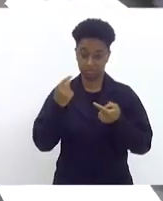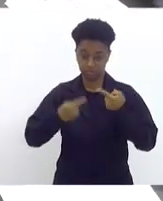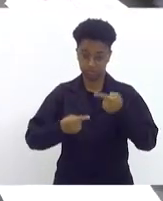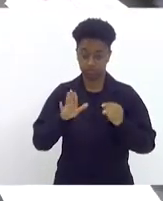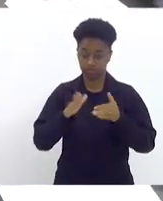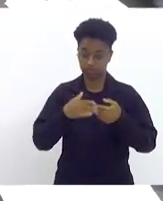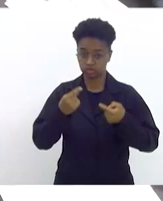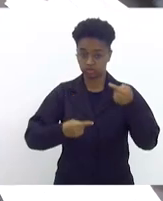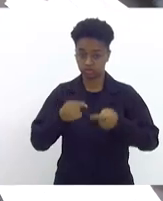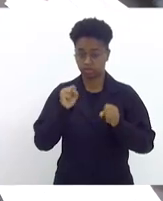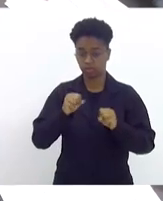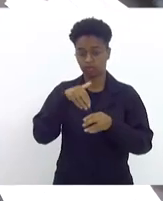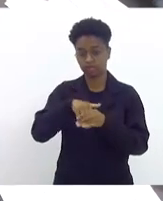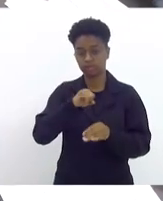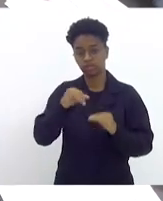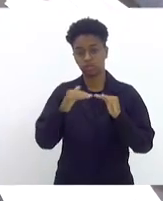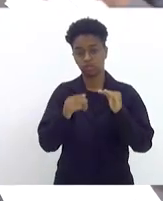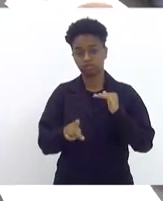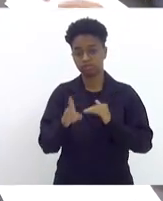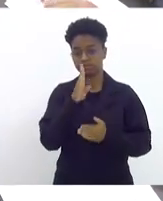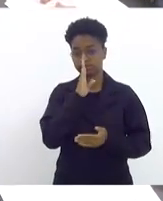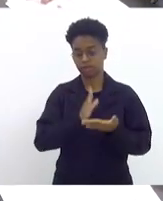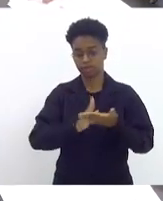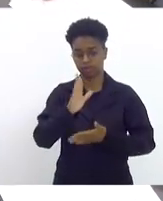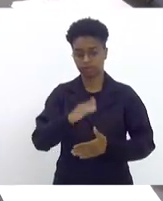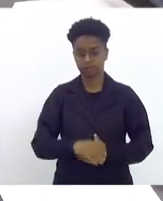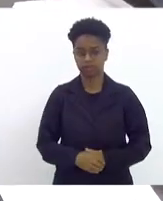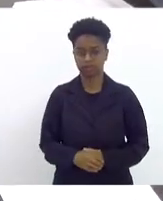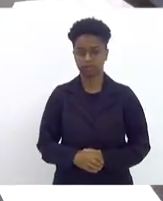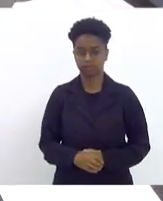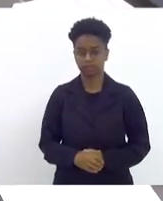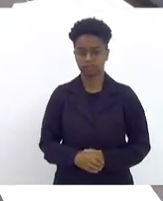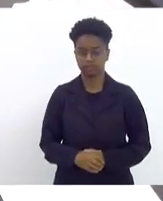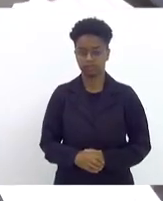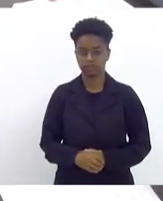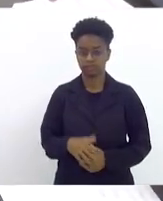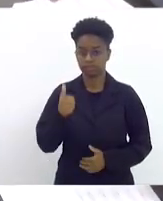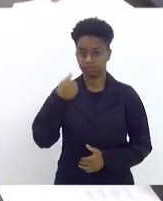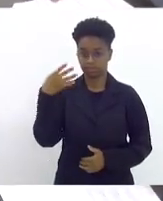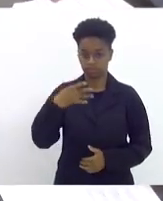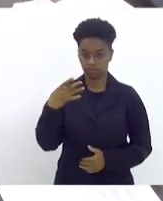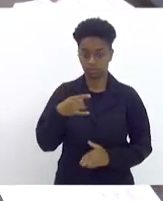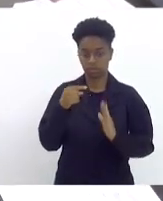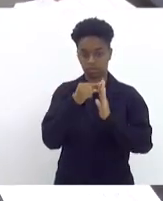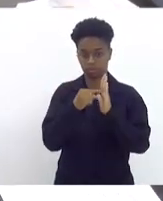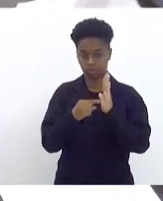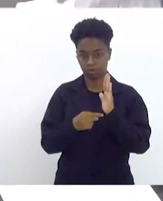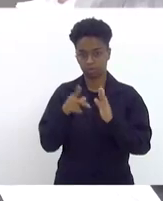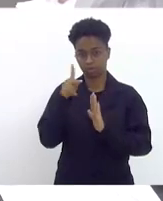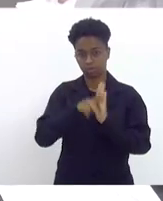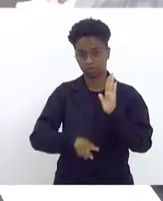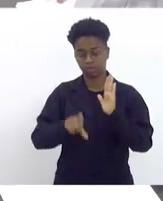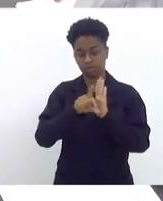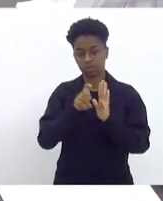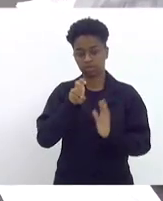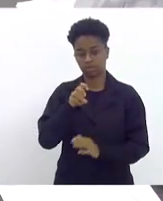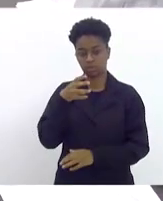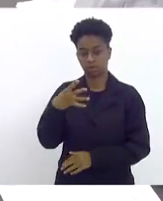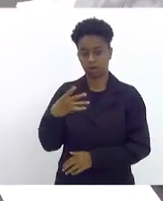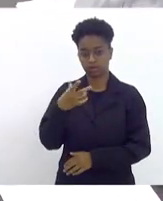e votação senhores que aprovam perguntas como estão aprovado décimo décimo quarto da pauta projeto de lei